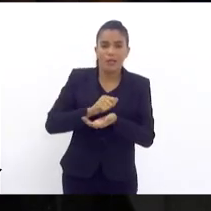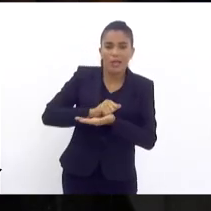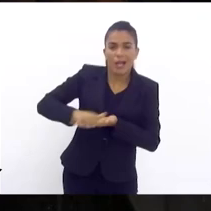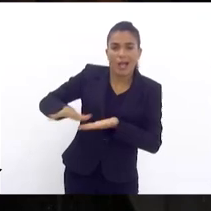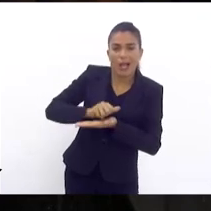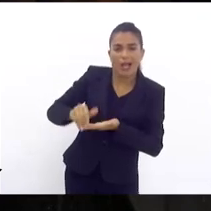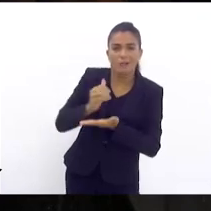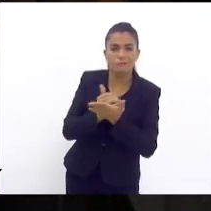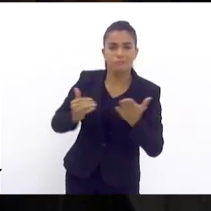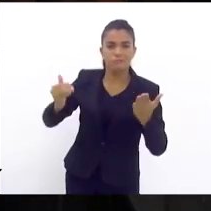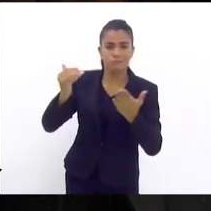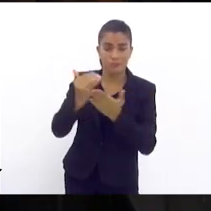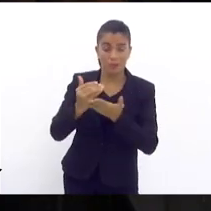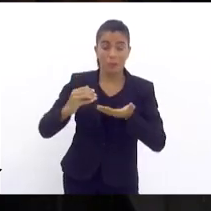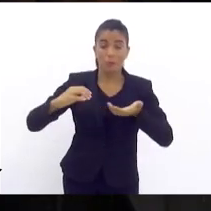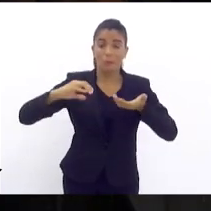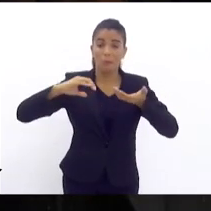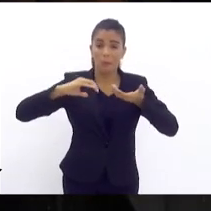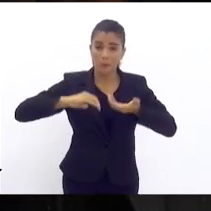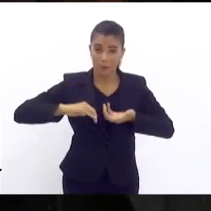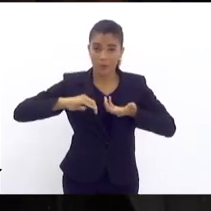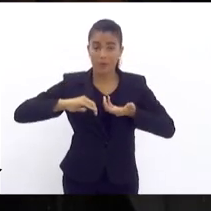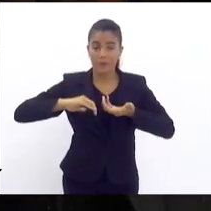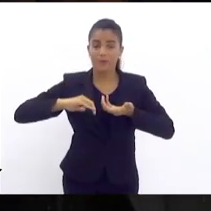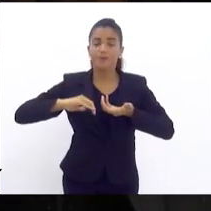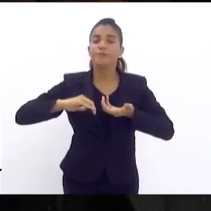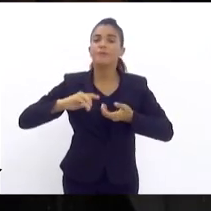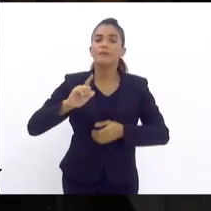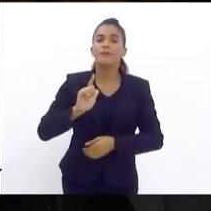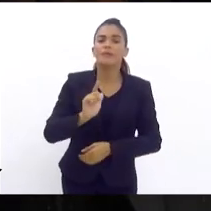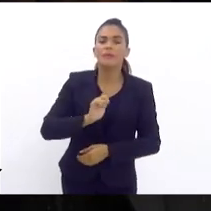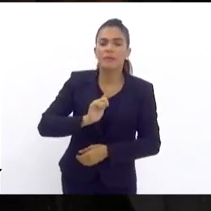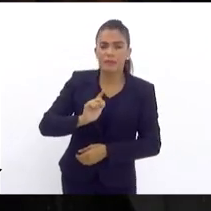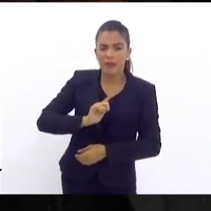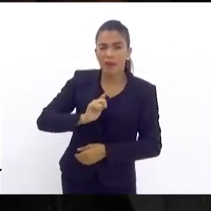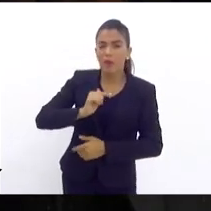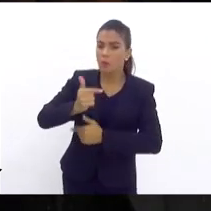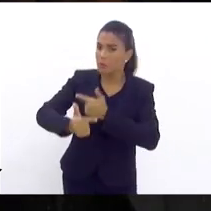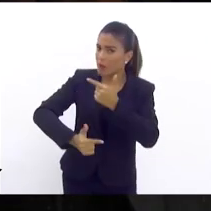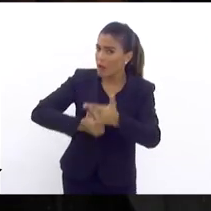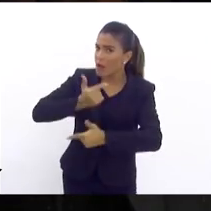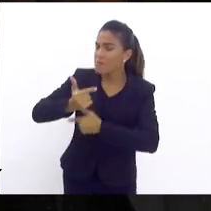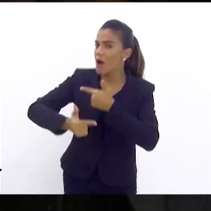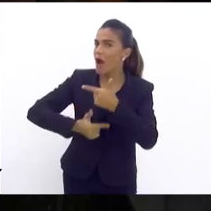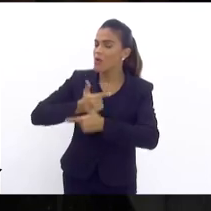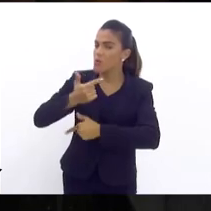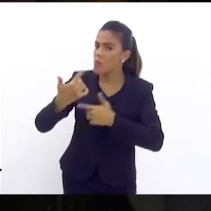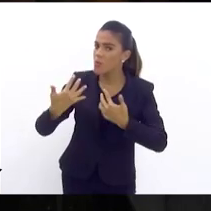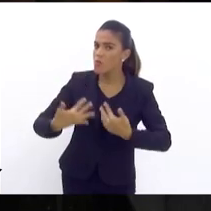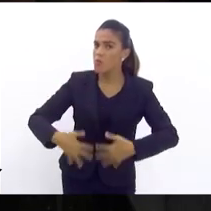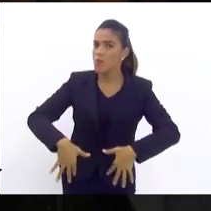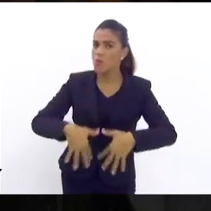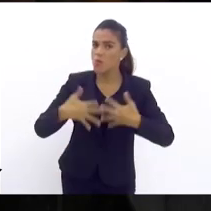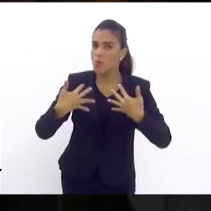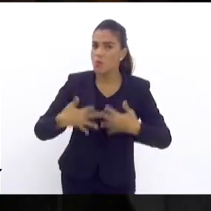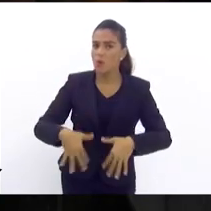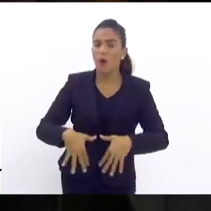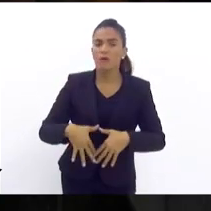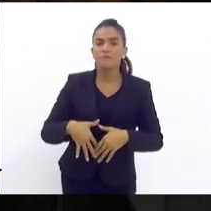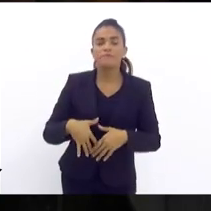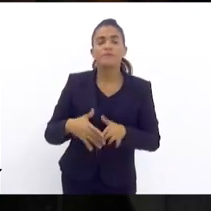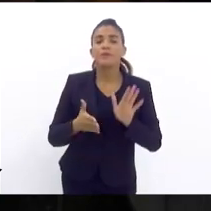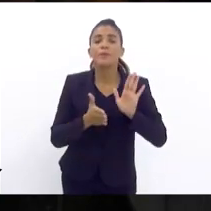então o Congresso Nacional terá um trabalho imenso de